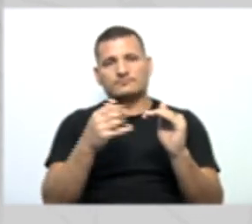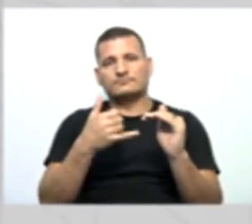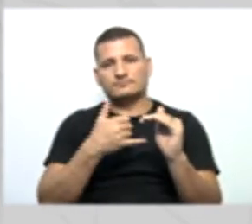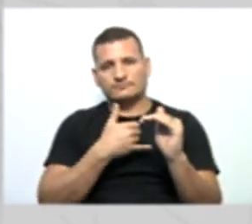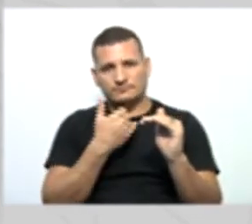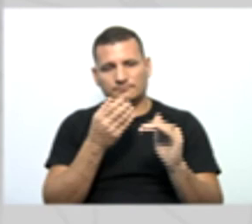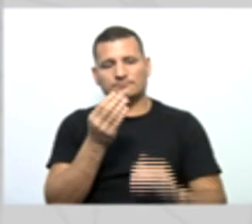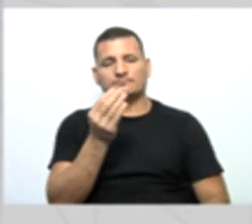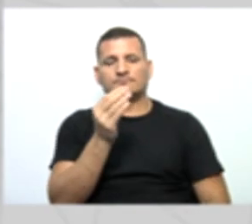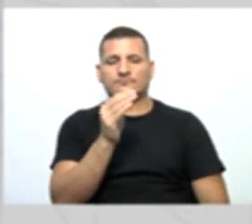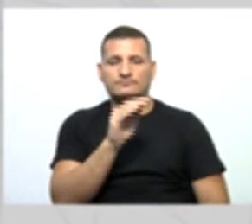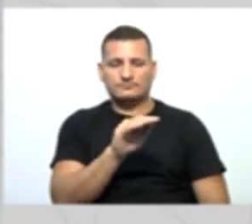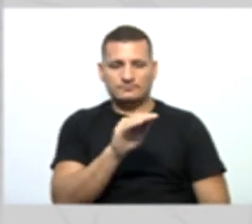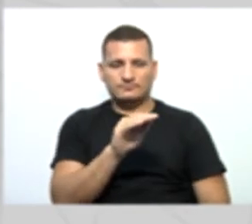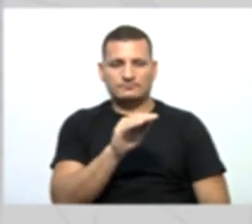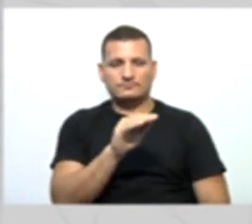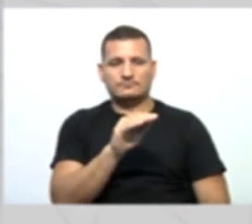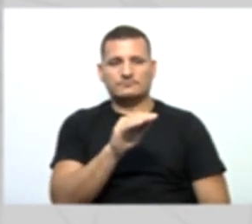idade,